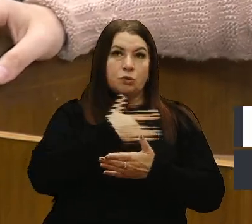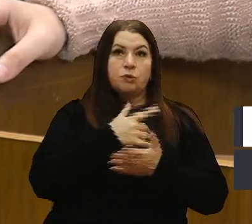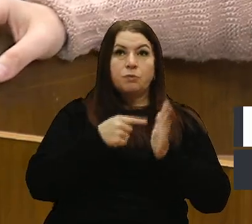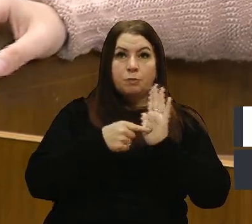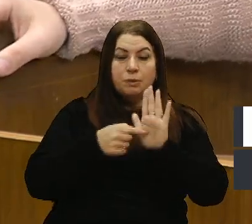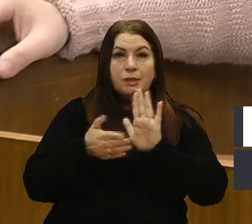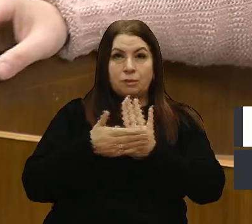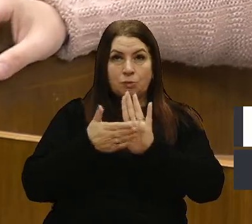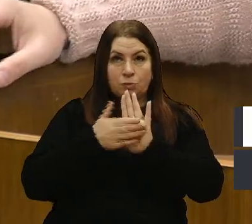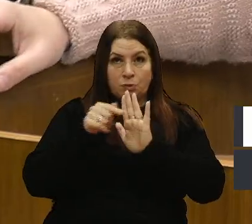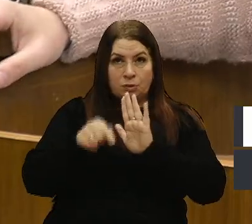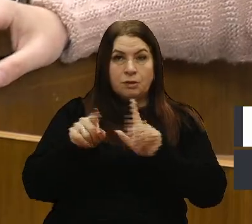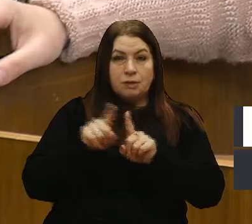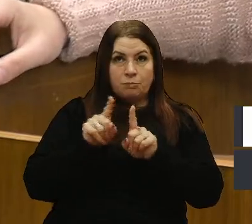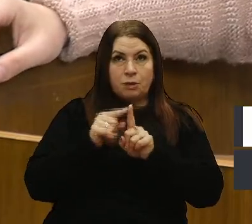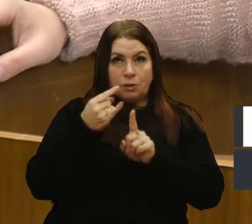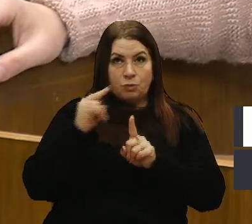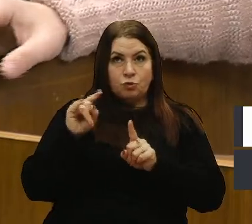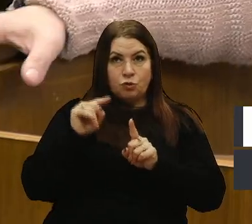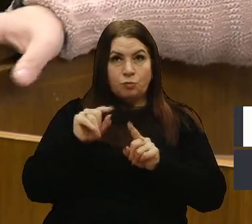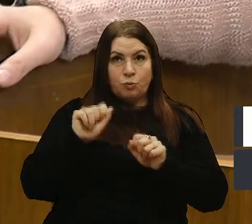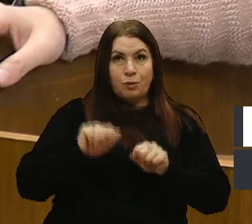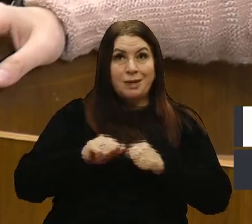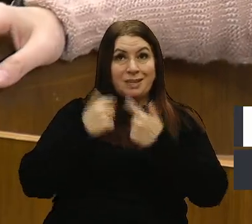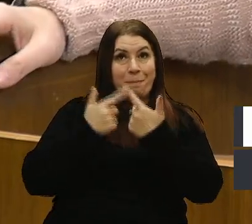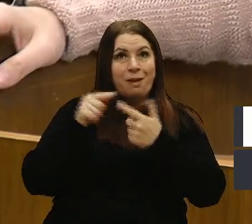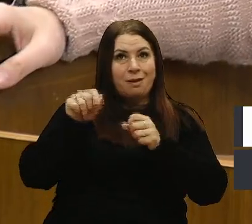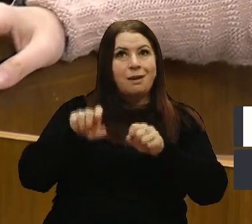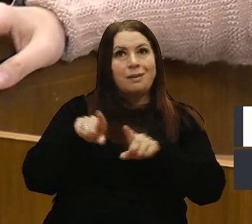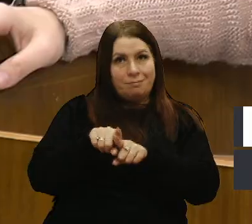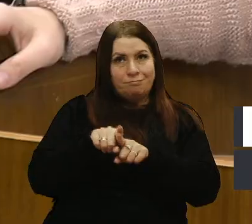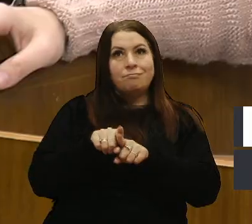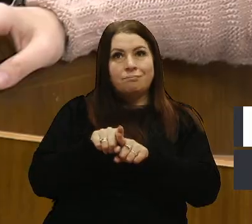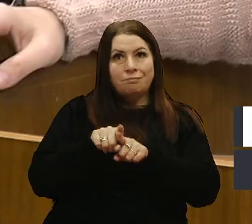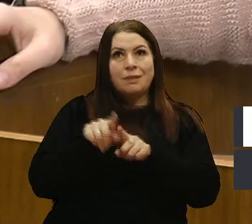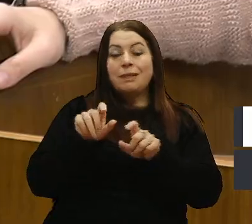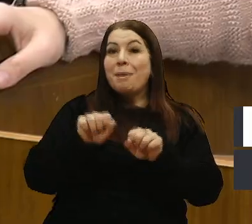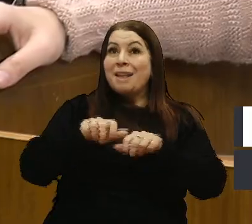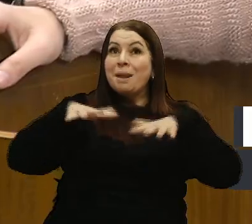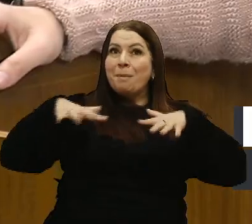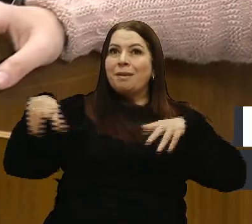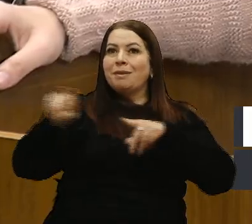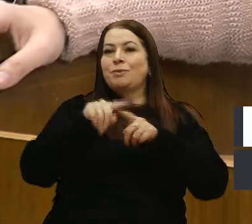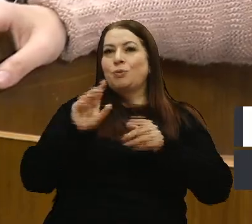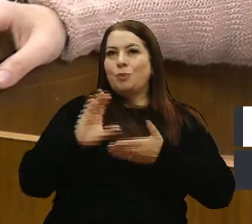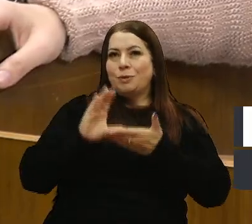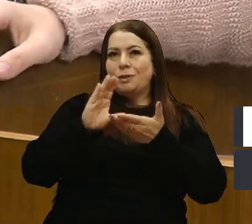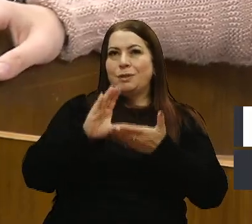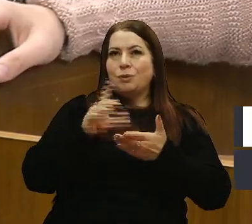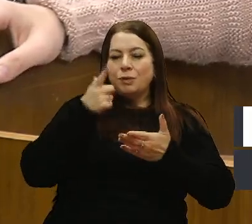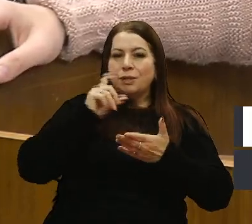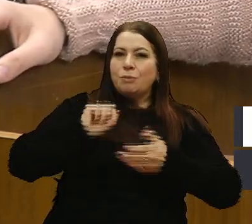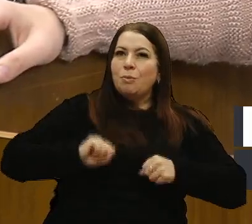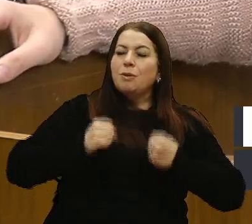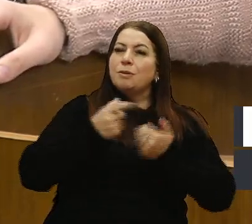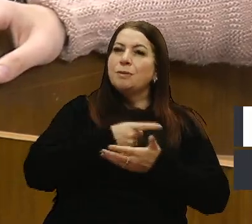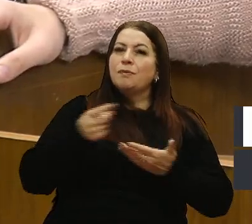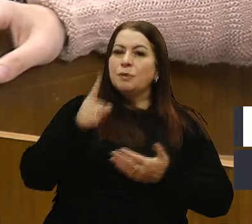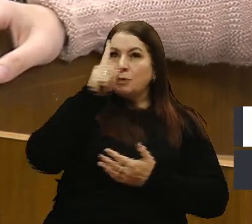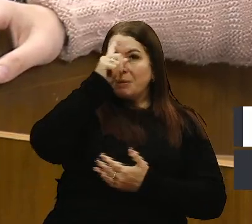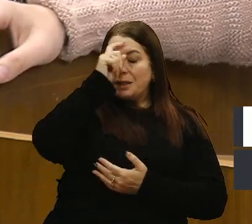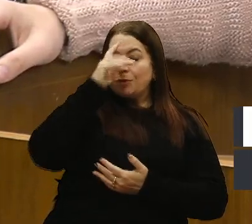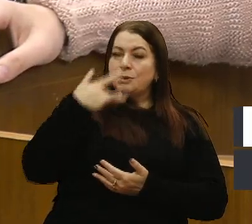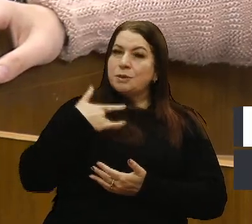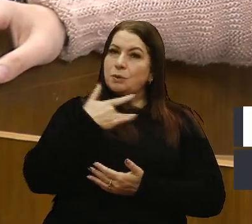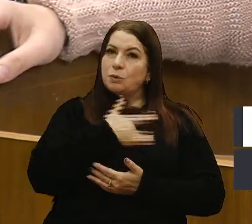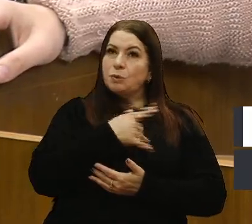essa pauta para discutir na última Assembleia do Conselho e conseguimos aprovar lá, né, a defesa que o Hospital Saúde